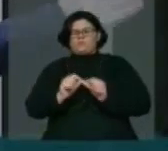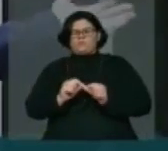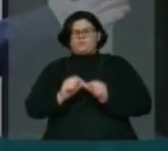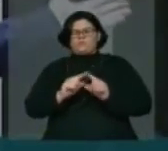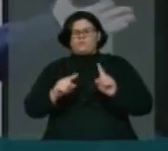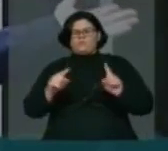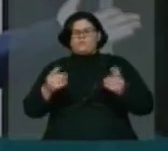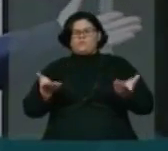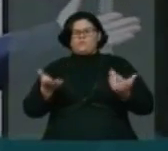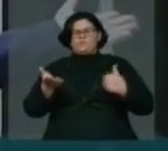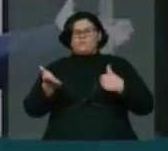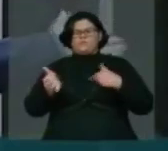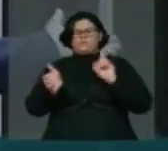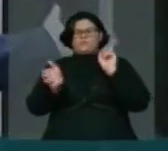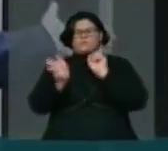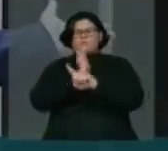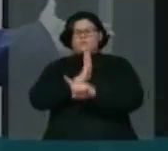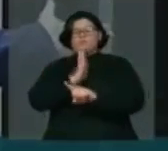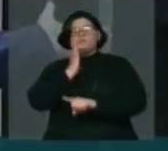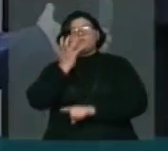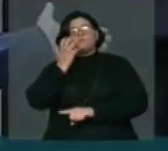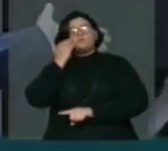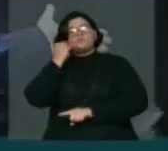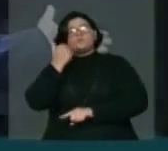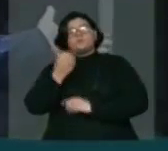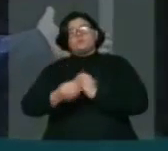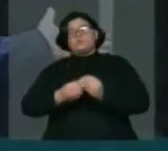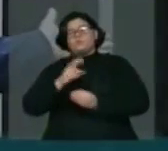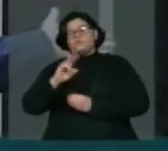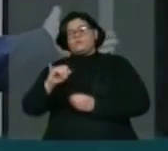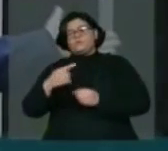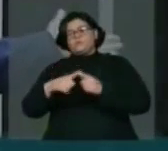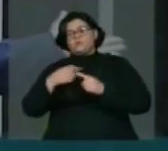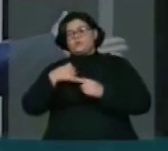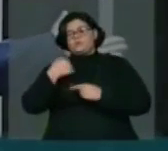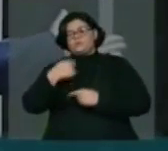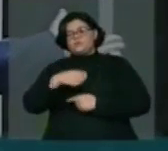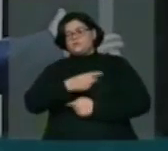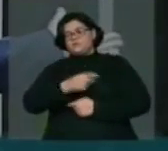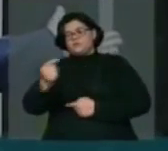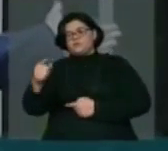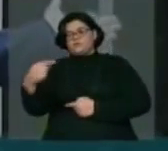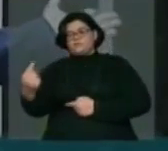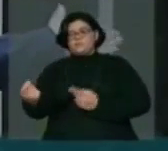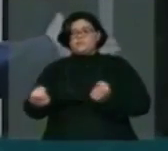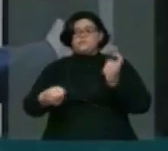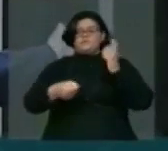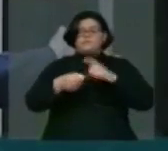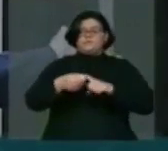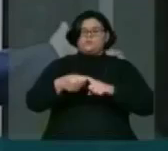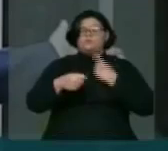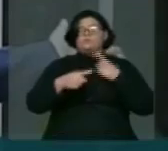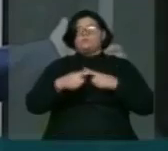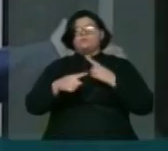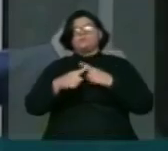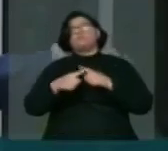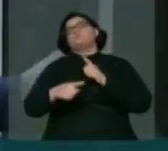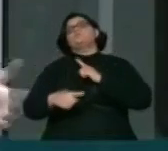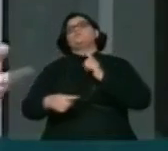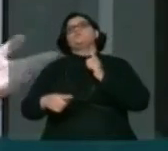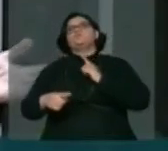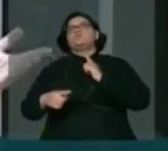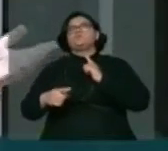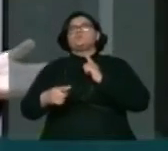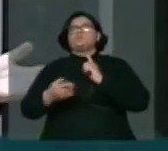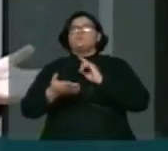Eu tive que me ausentar, porque tinha um requerimento meu sendo votado na Comissão de Relações Exteriores, e, de fato, se